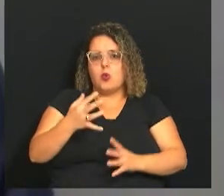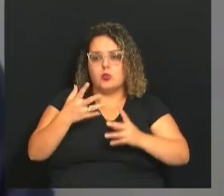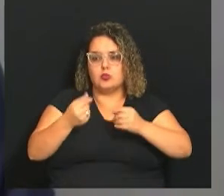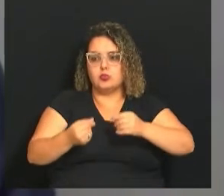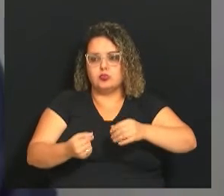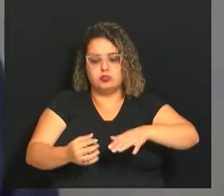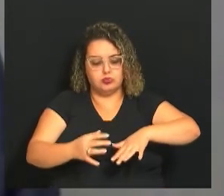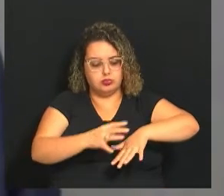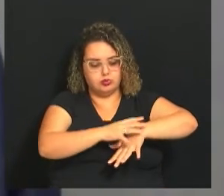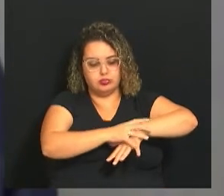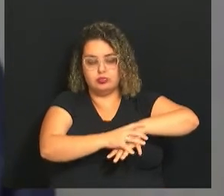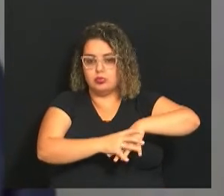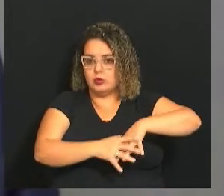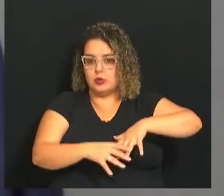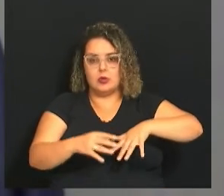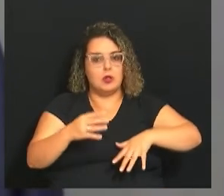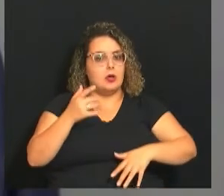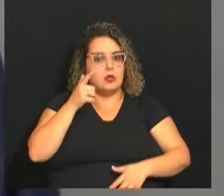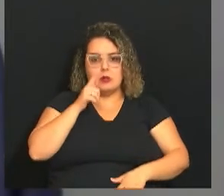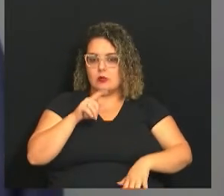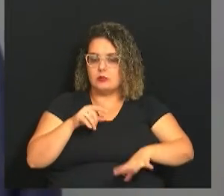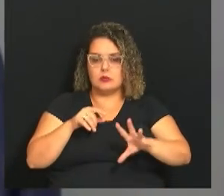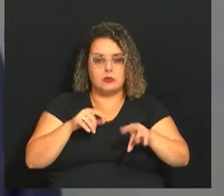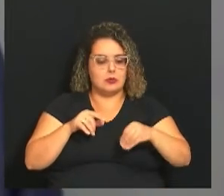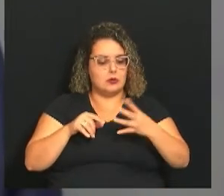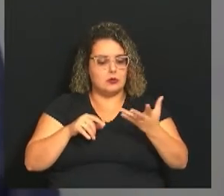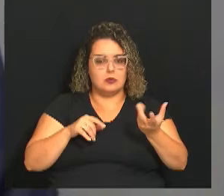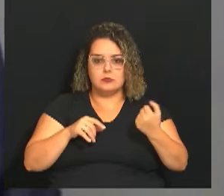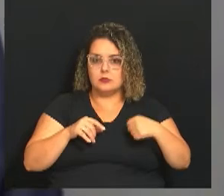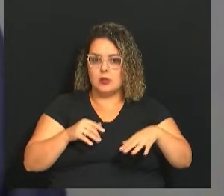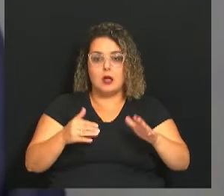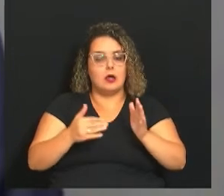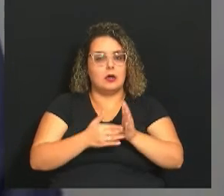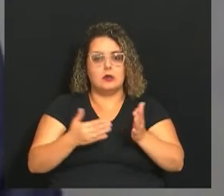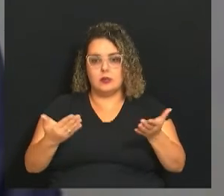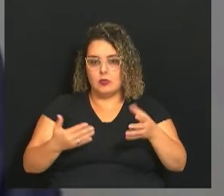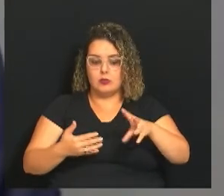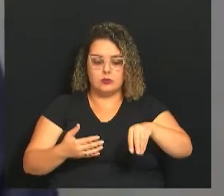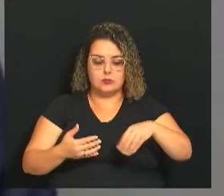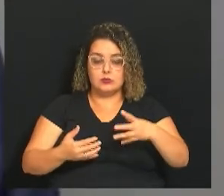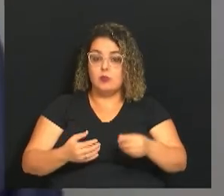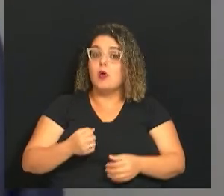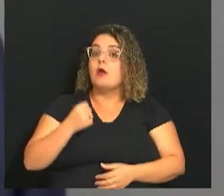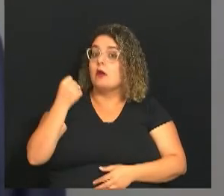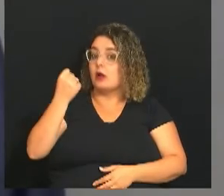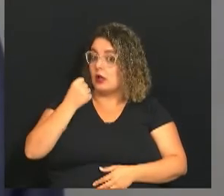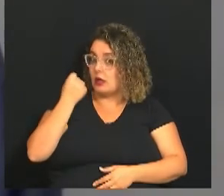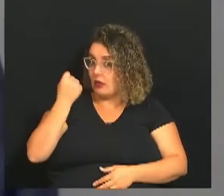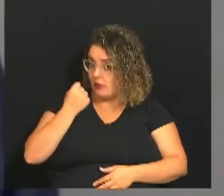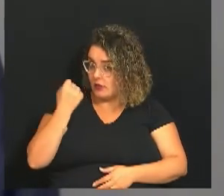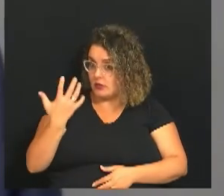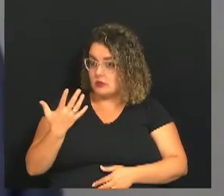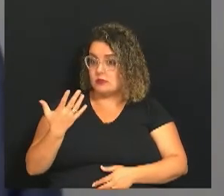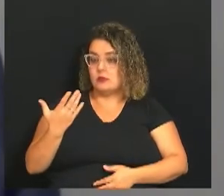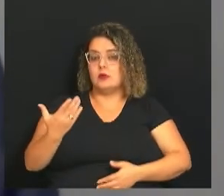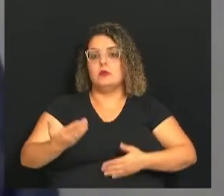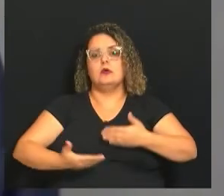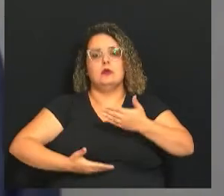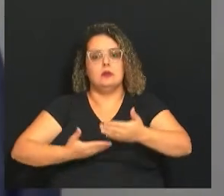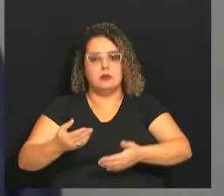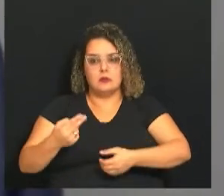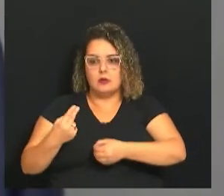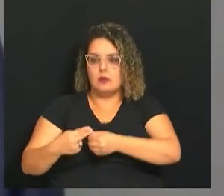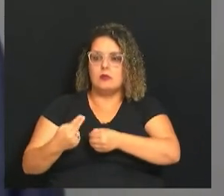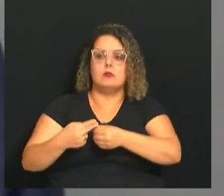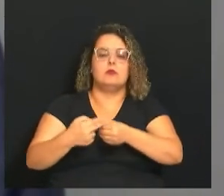nervos da mão, não consegue mexer a mão até hoje, foi uma lesão gravíssima, foi tratado na Unicamp por várias